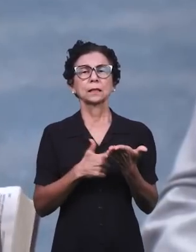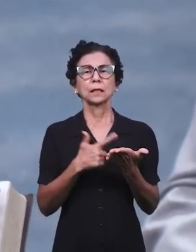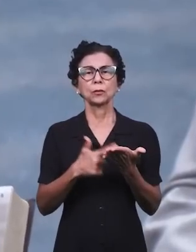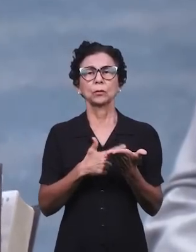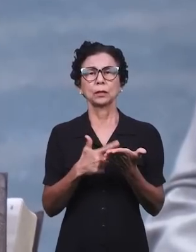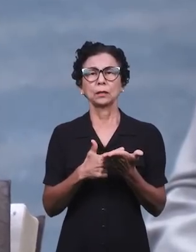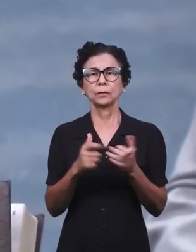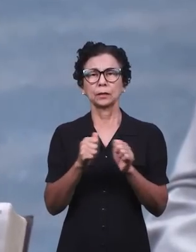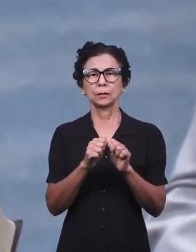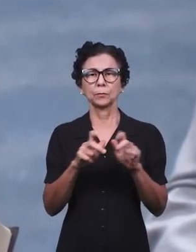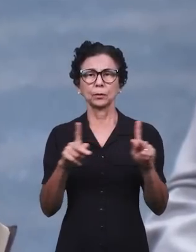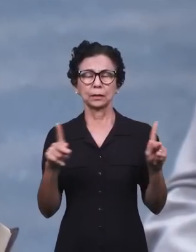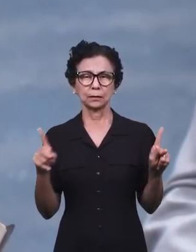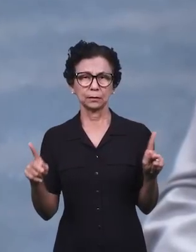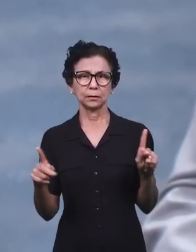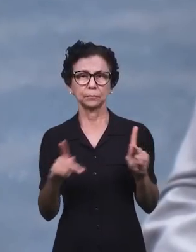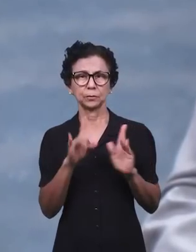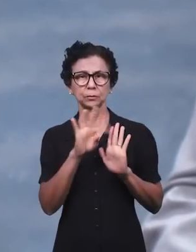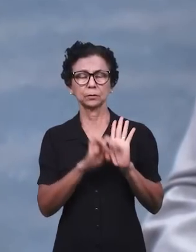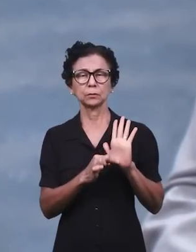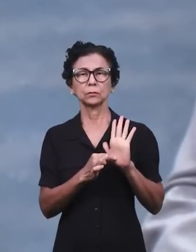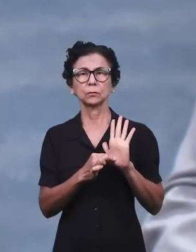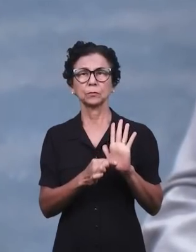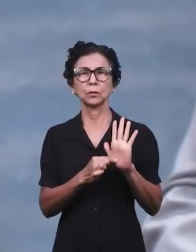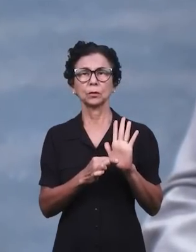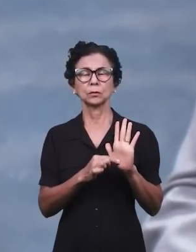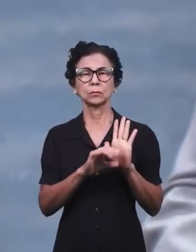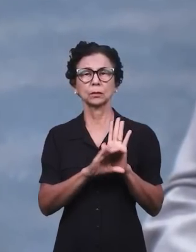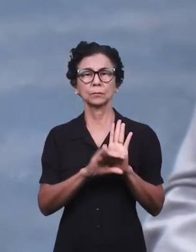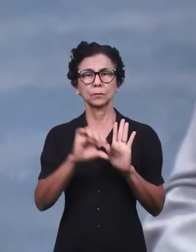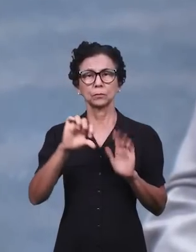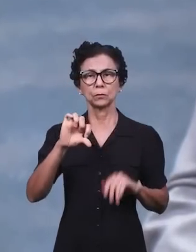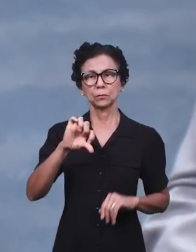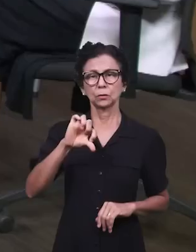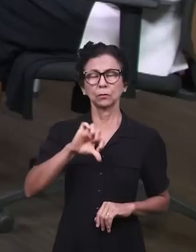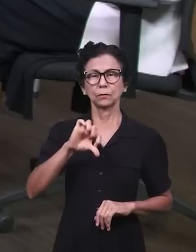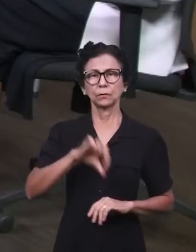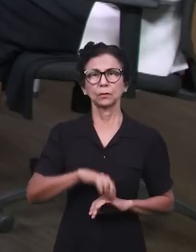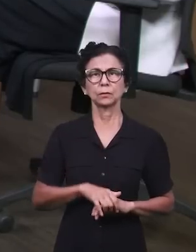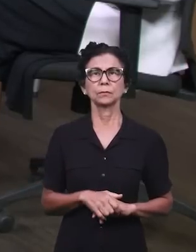em Apocalipse, quando ele fala em capítulo 9,